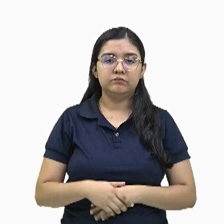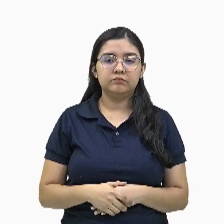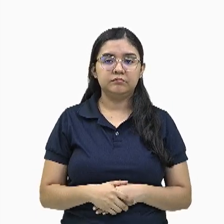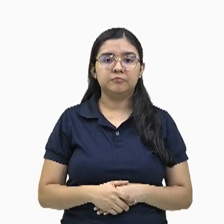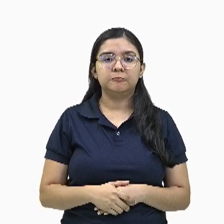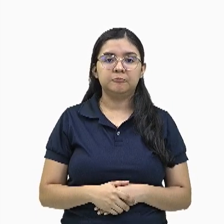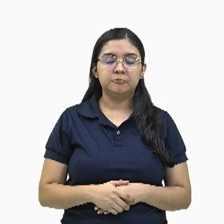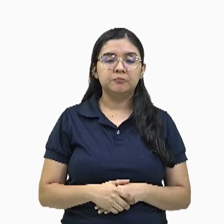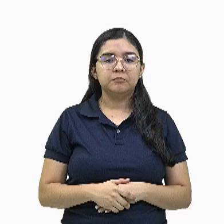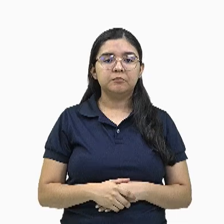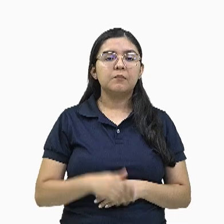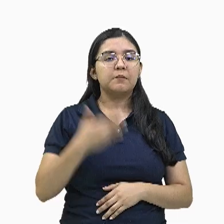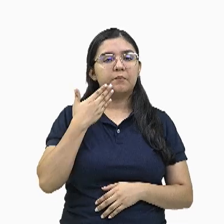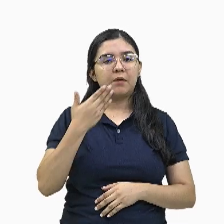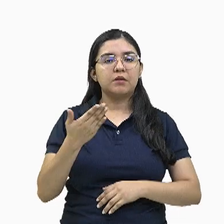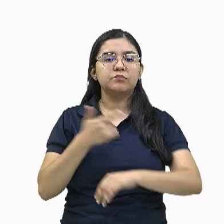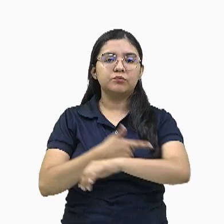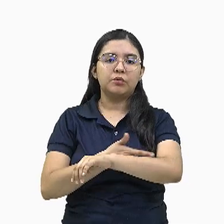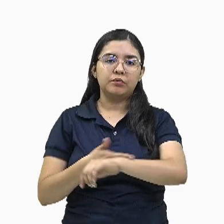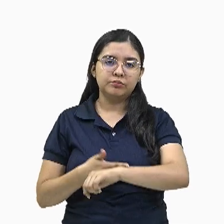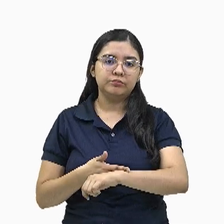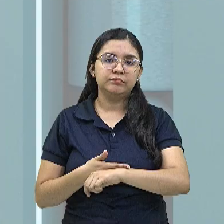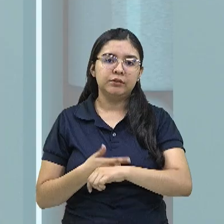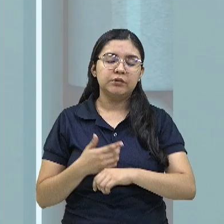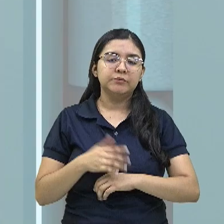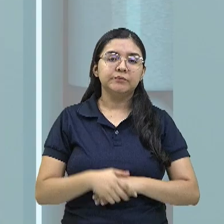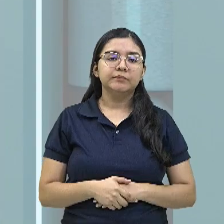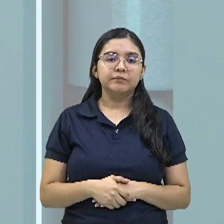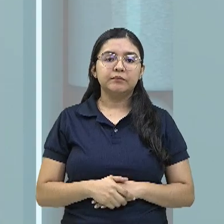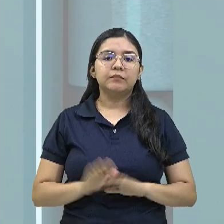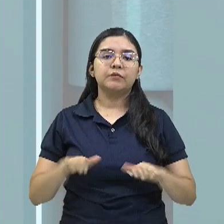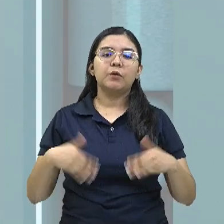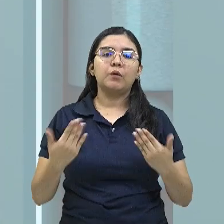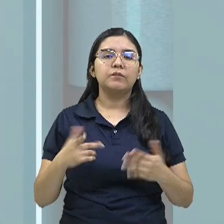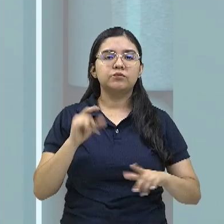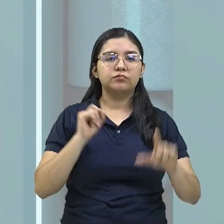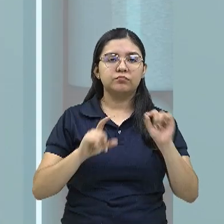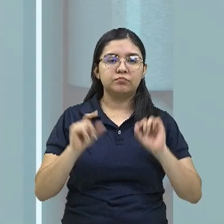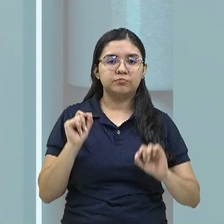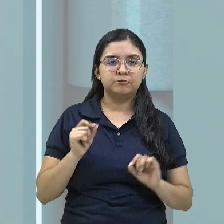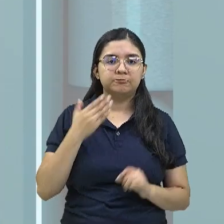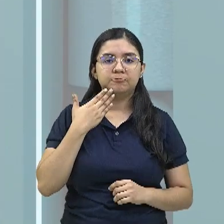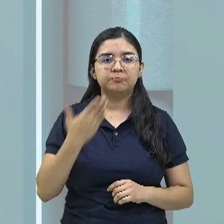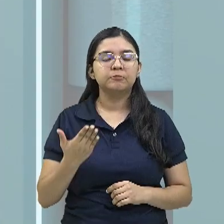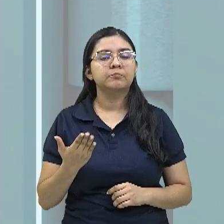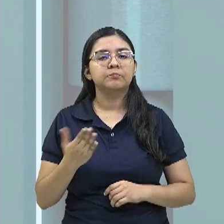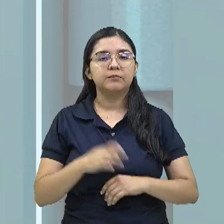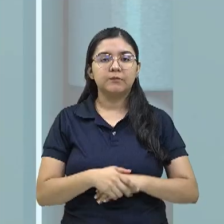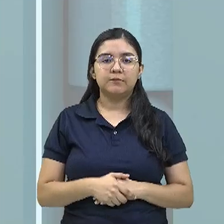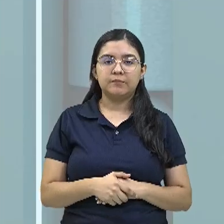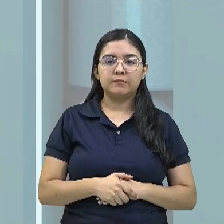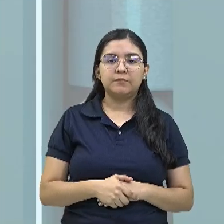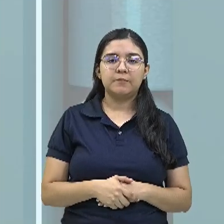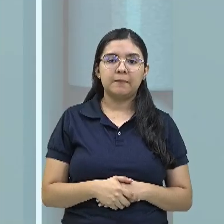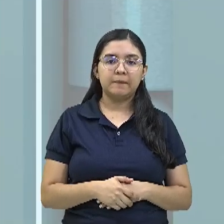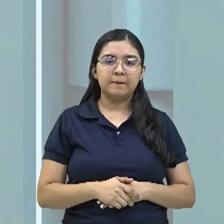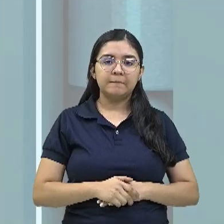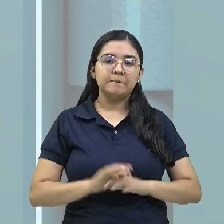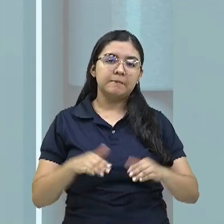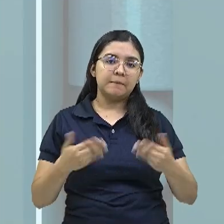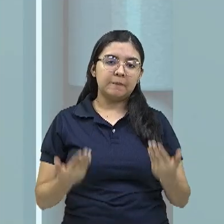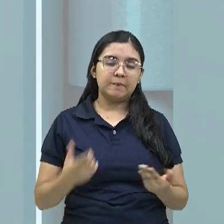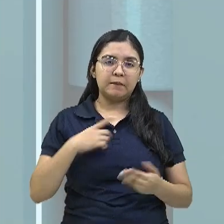o pedido mais educado. E aí, como é que vocês preferem fazer pedido das pessoas? De uma forma